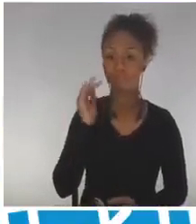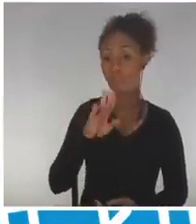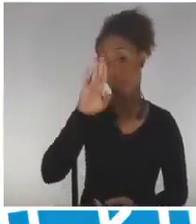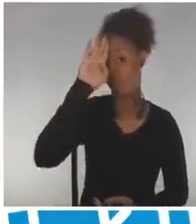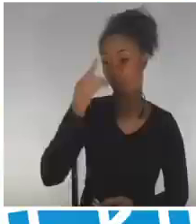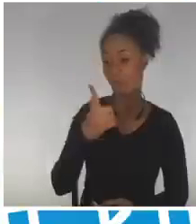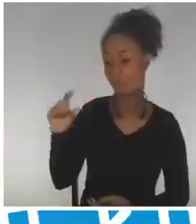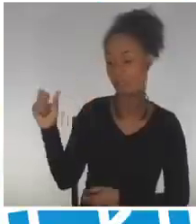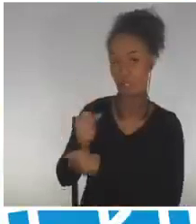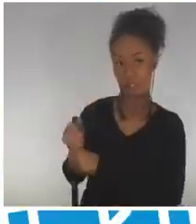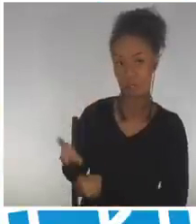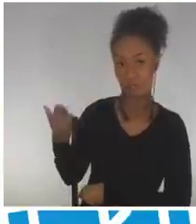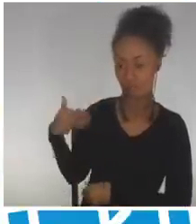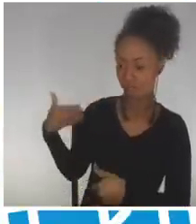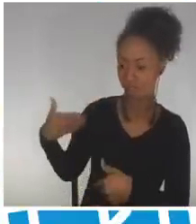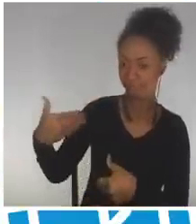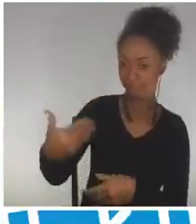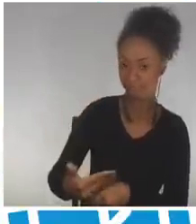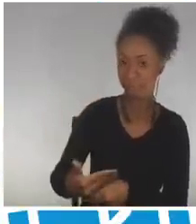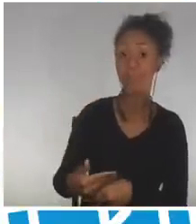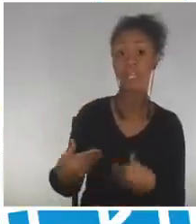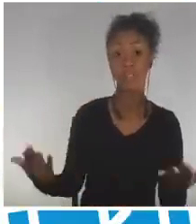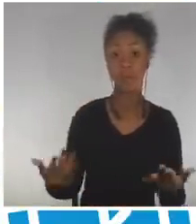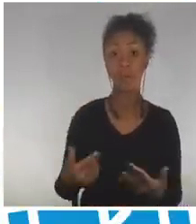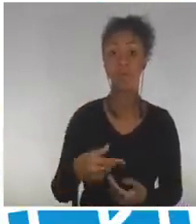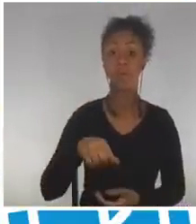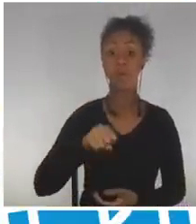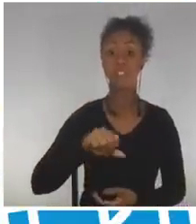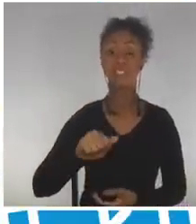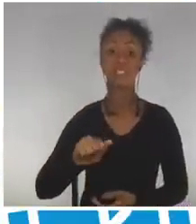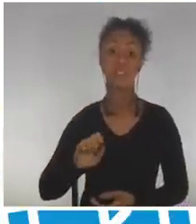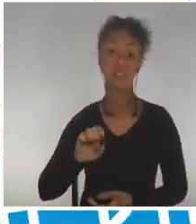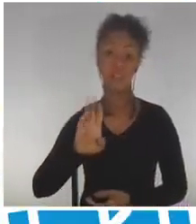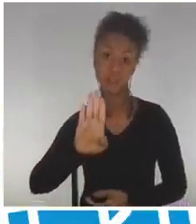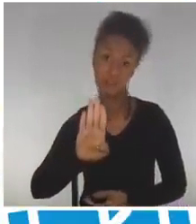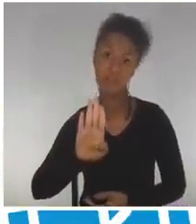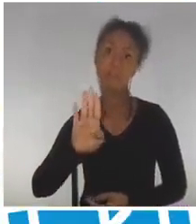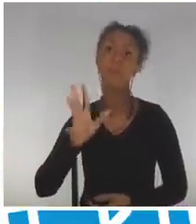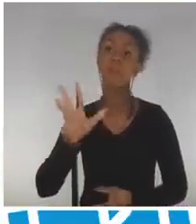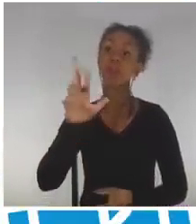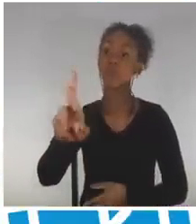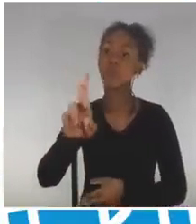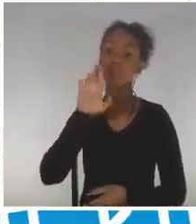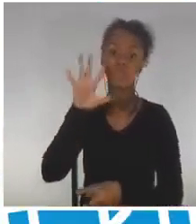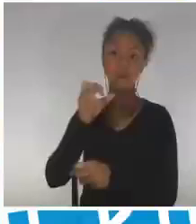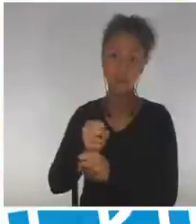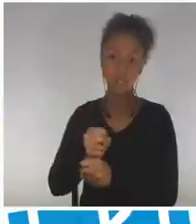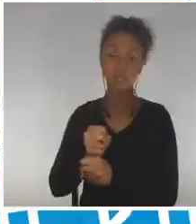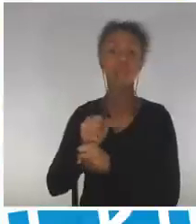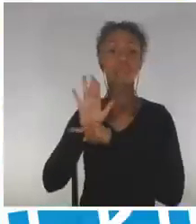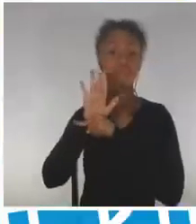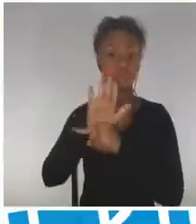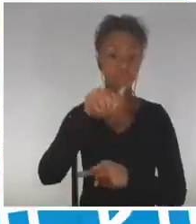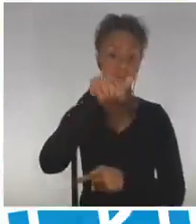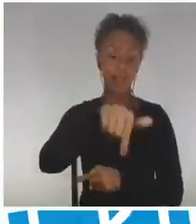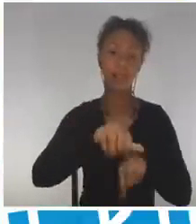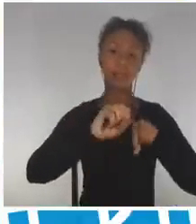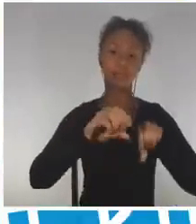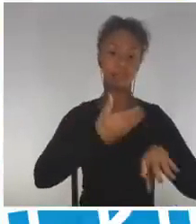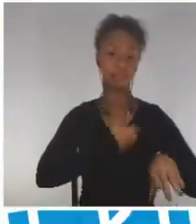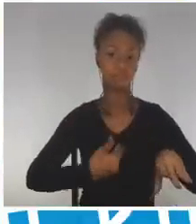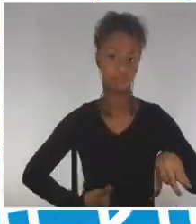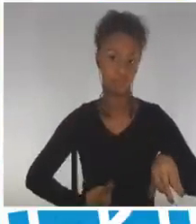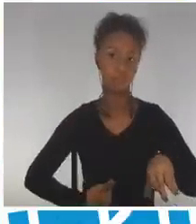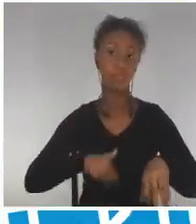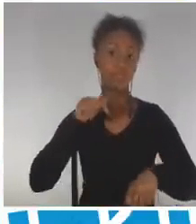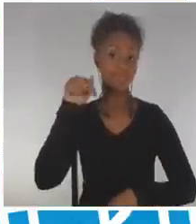os resultados do SAEB têm influenciado substancialmente a política pública no Brasil. Esperamos que vá além disso e